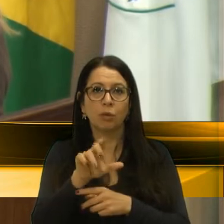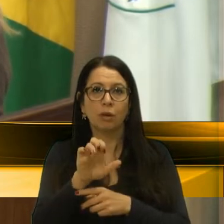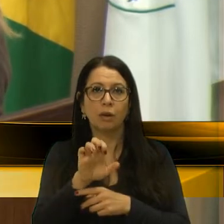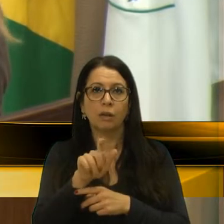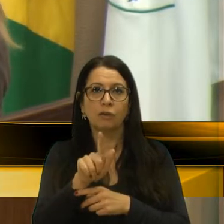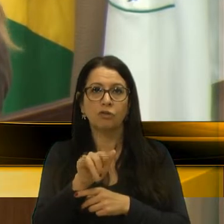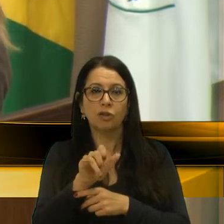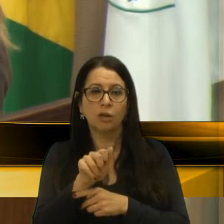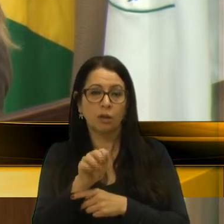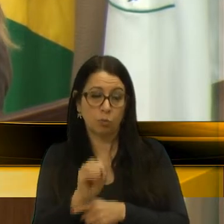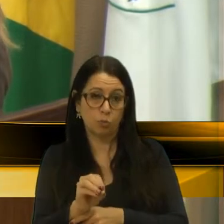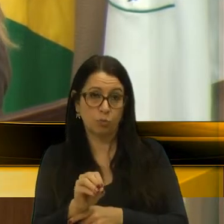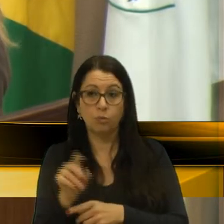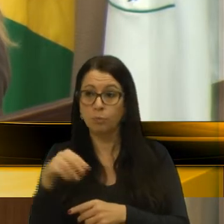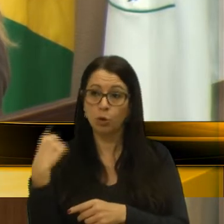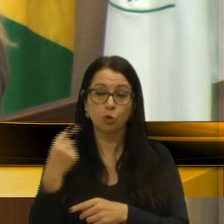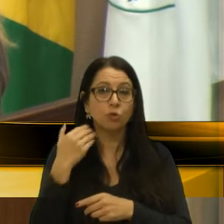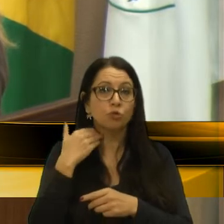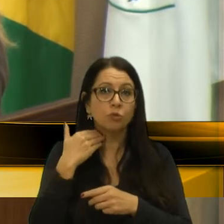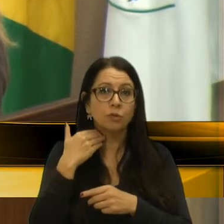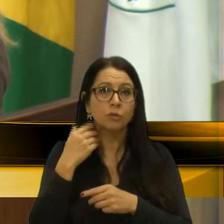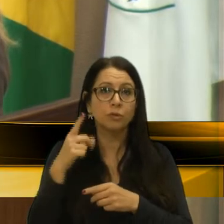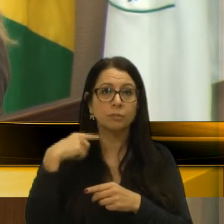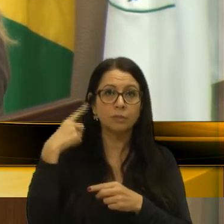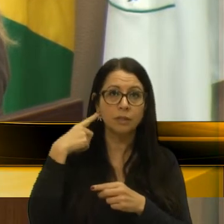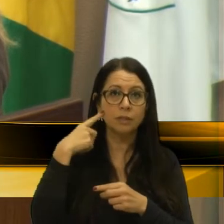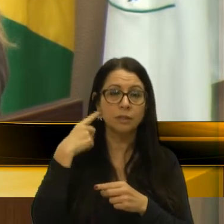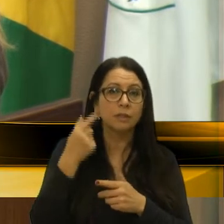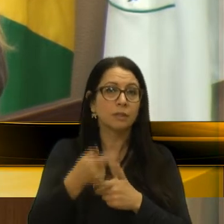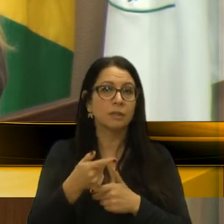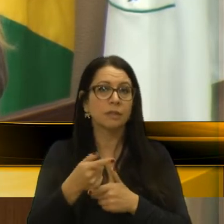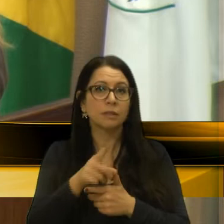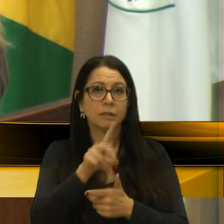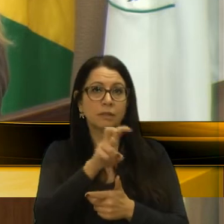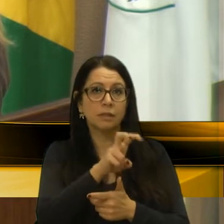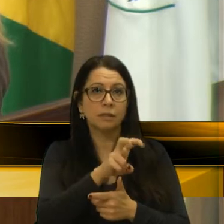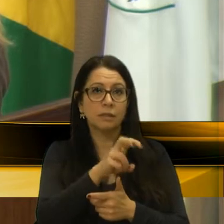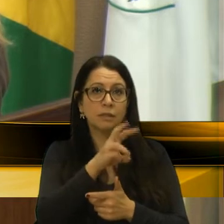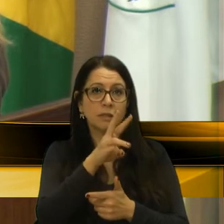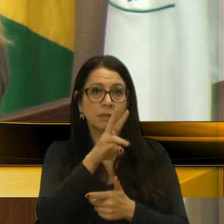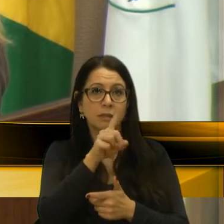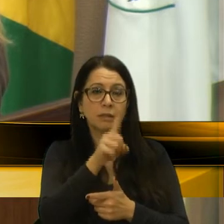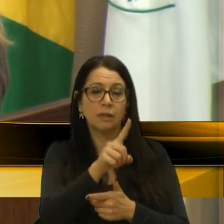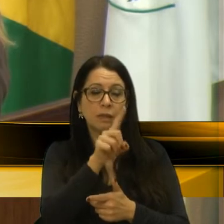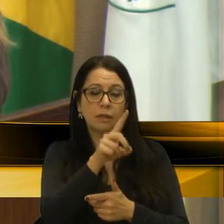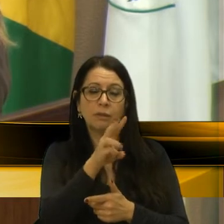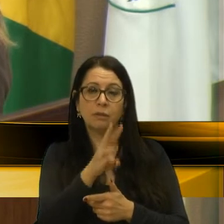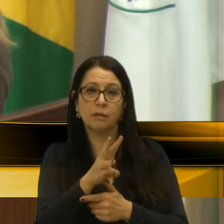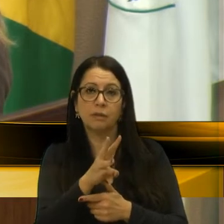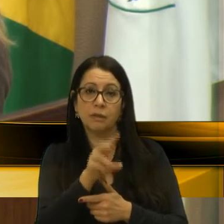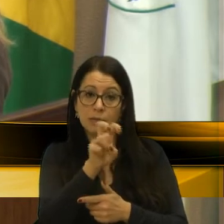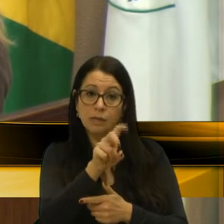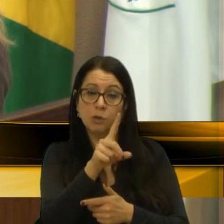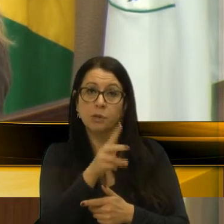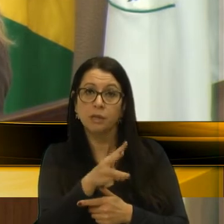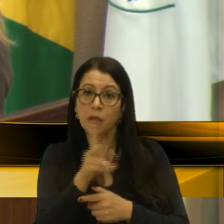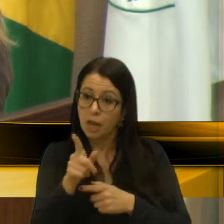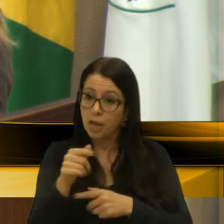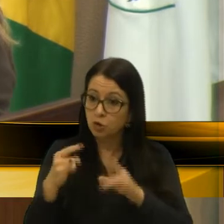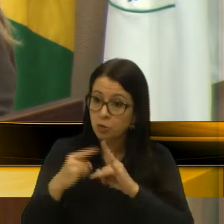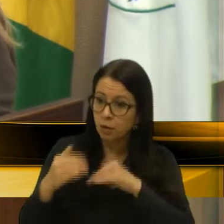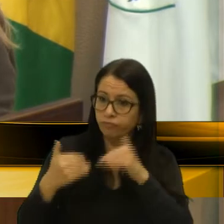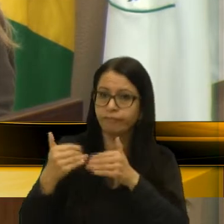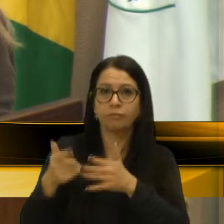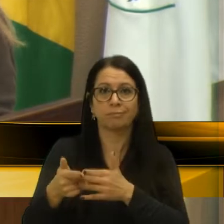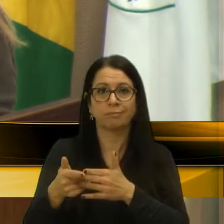juízes. E em relação aos deputados, aos parlamentares, são 513. É a instituição que tem que funcionar.